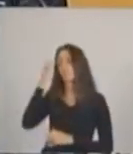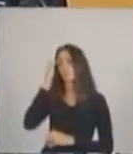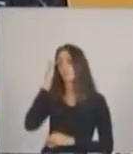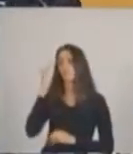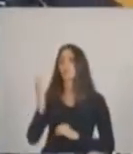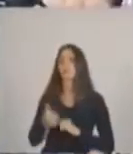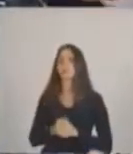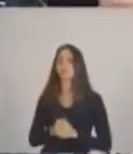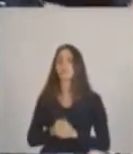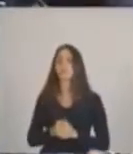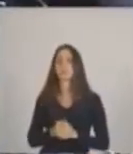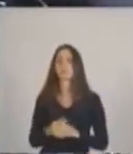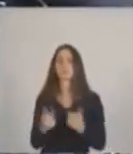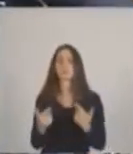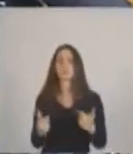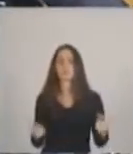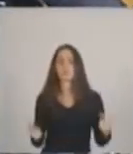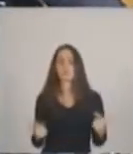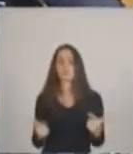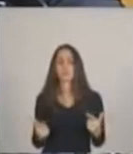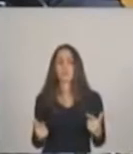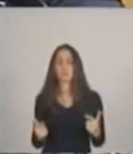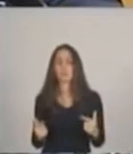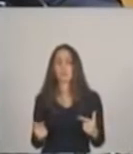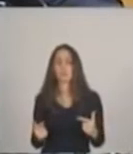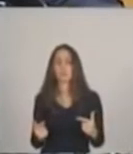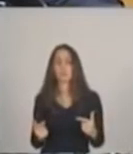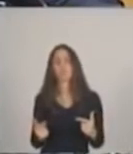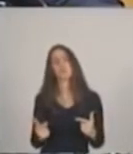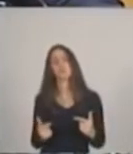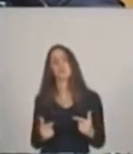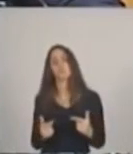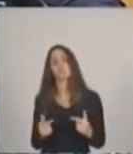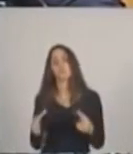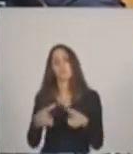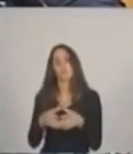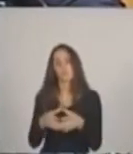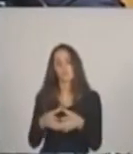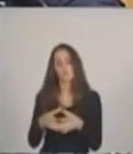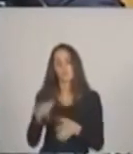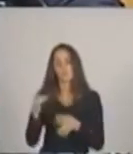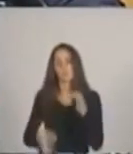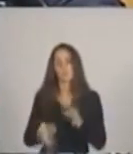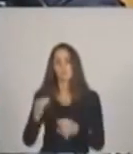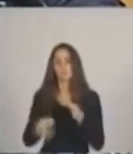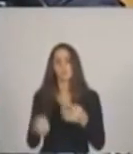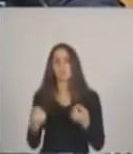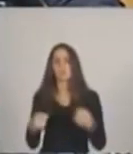Eu acho que, não tendo acostado nos autos da Comissão de Justiça, né,